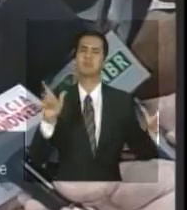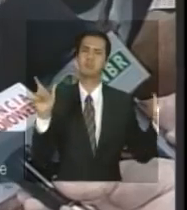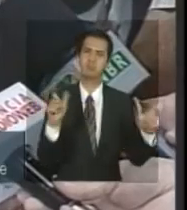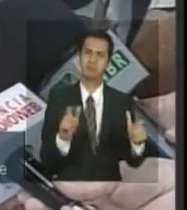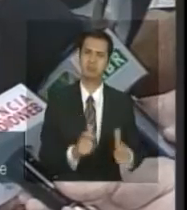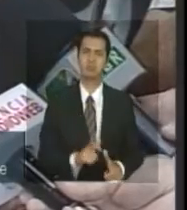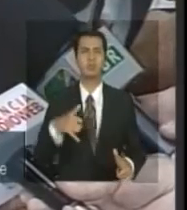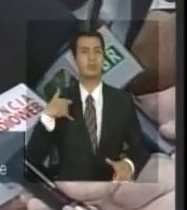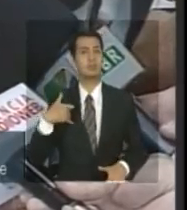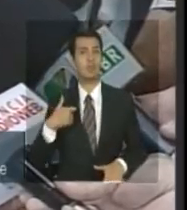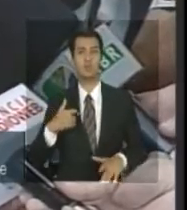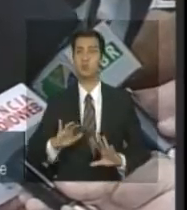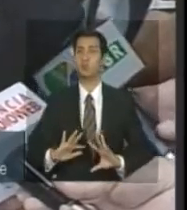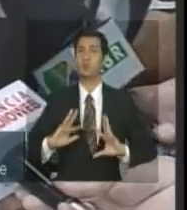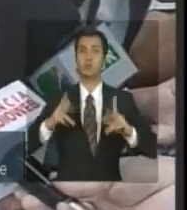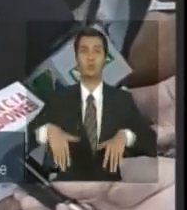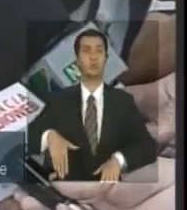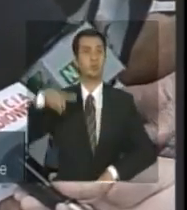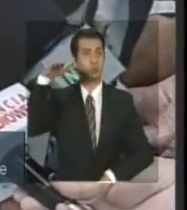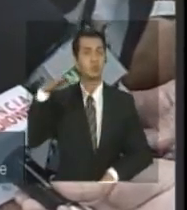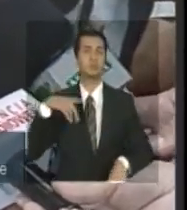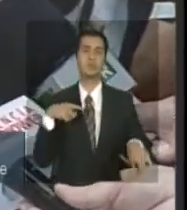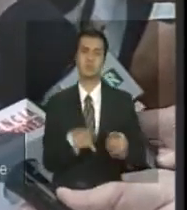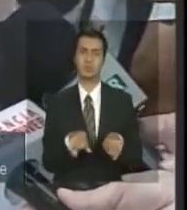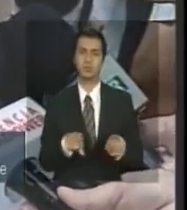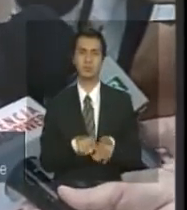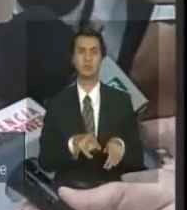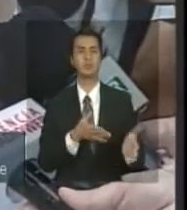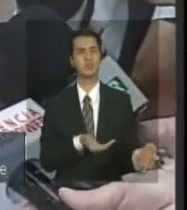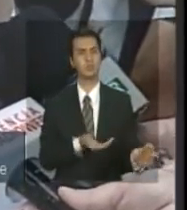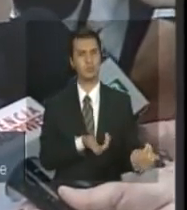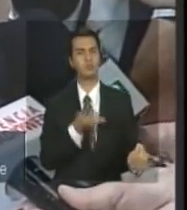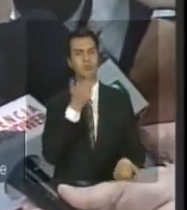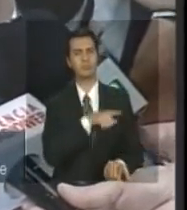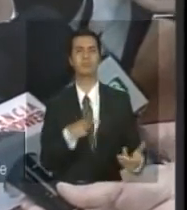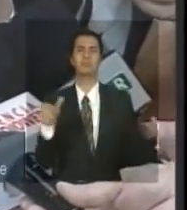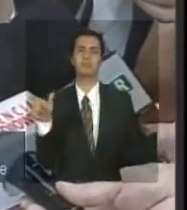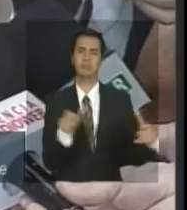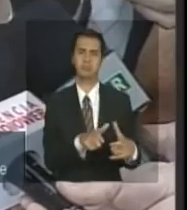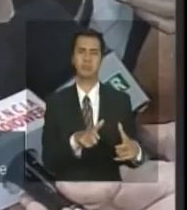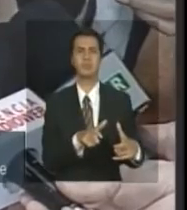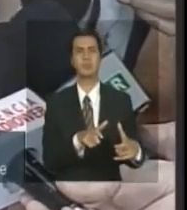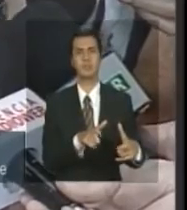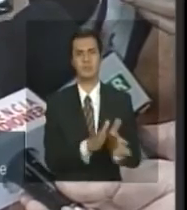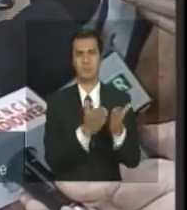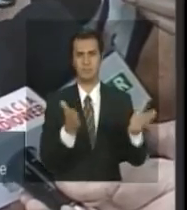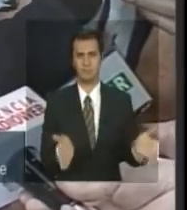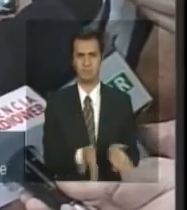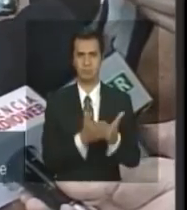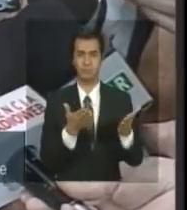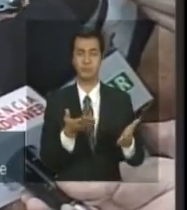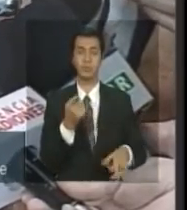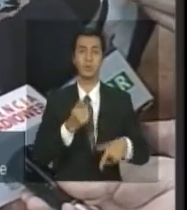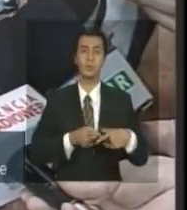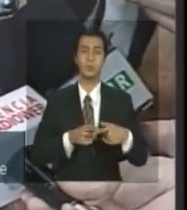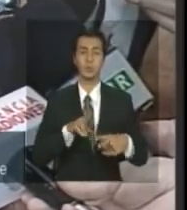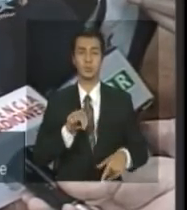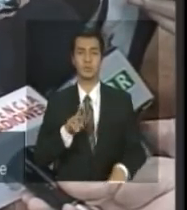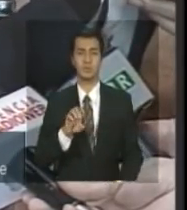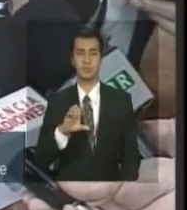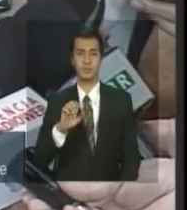as faixas de idade, inclusive entre jovens. Essa é a nossa principal diferença, porque da forma como a Unicef